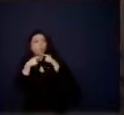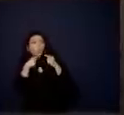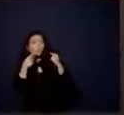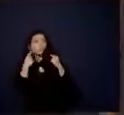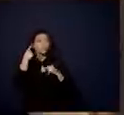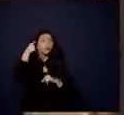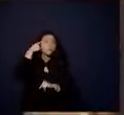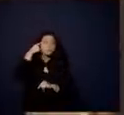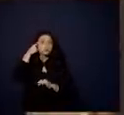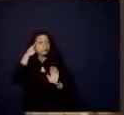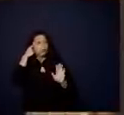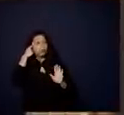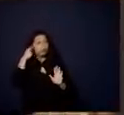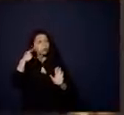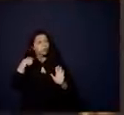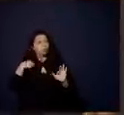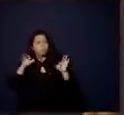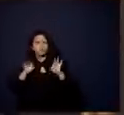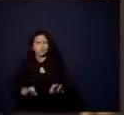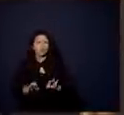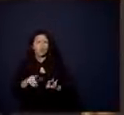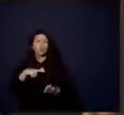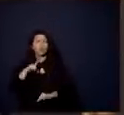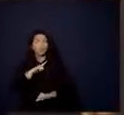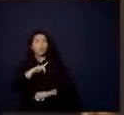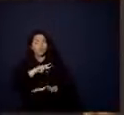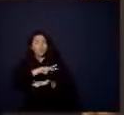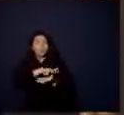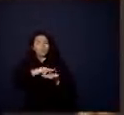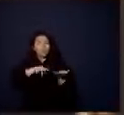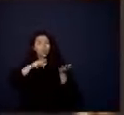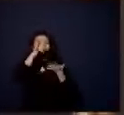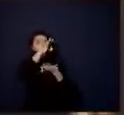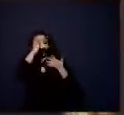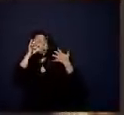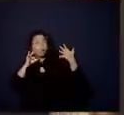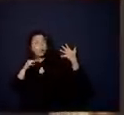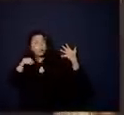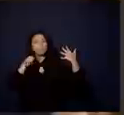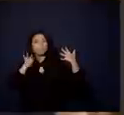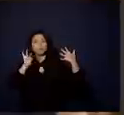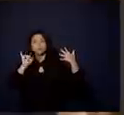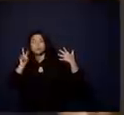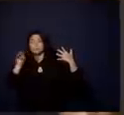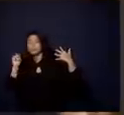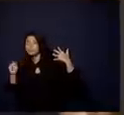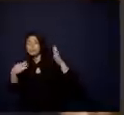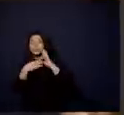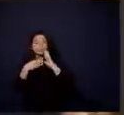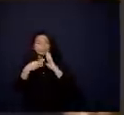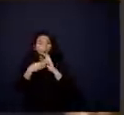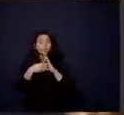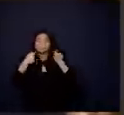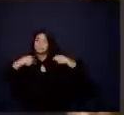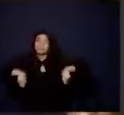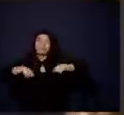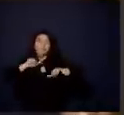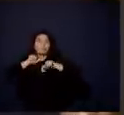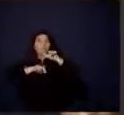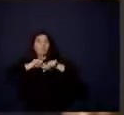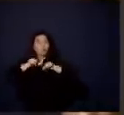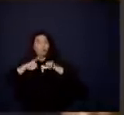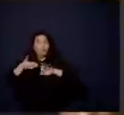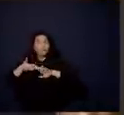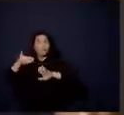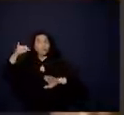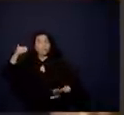tem vários motivos para a gente estar hoje numa situação que eu diria mais favorável aprovação da reforma tributária do que a gente teve